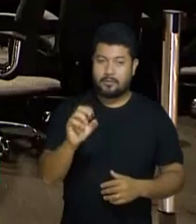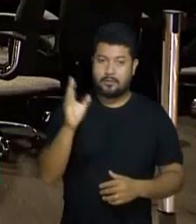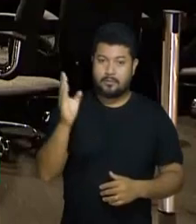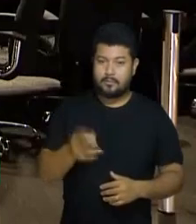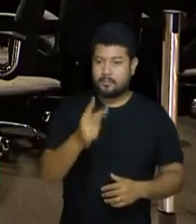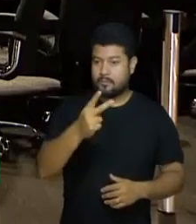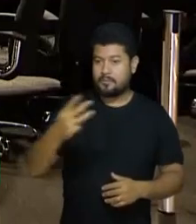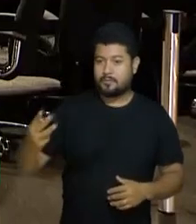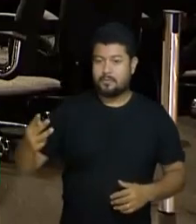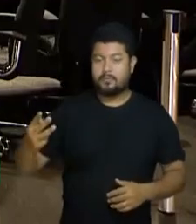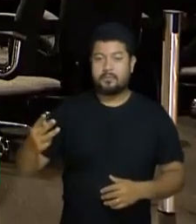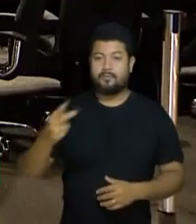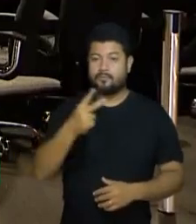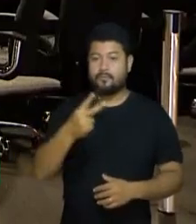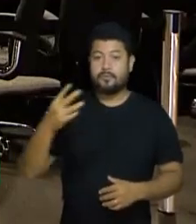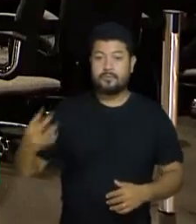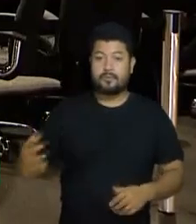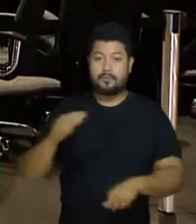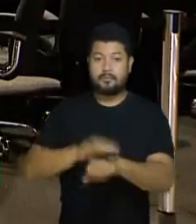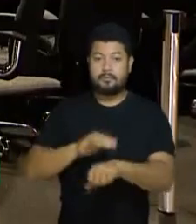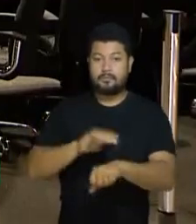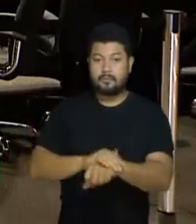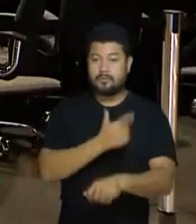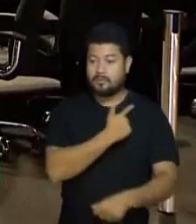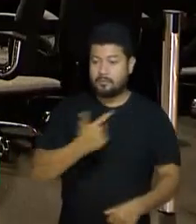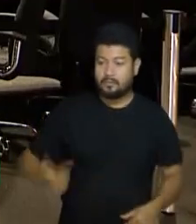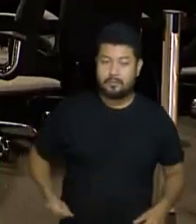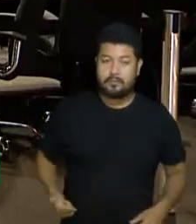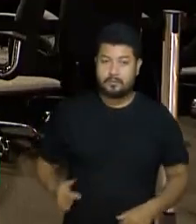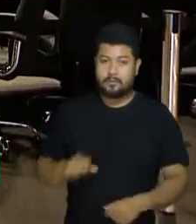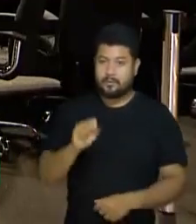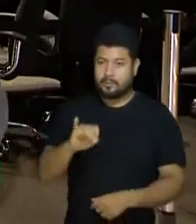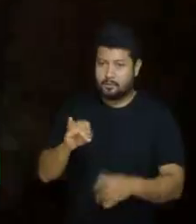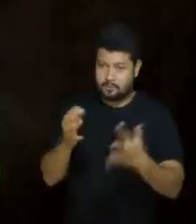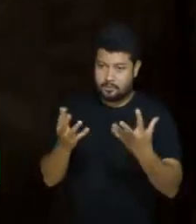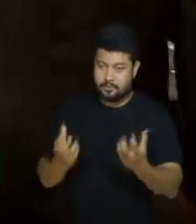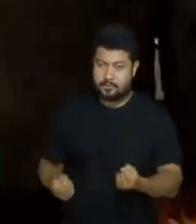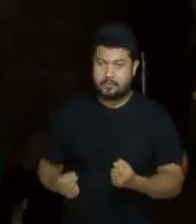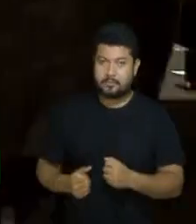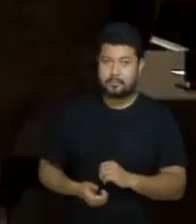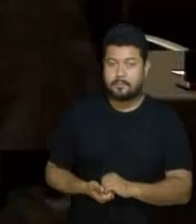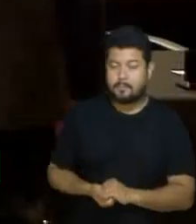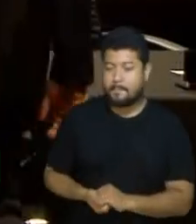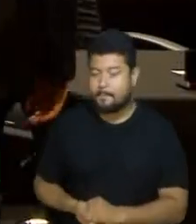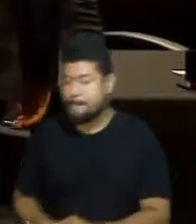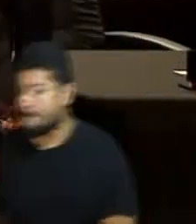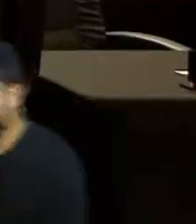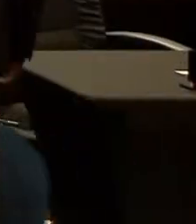150/2024 de autoria do governo. Que vossa excelência puder atender o pedido da liderança.